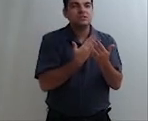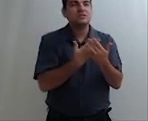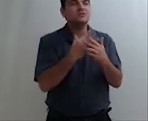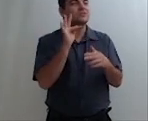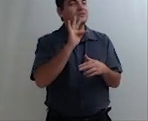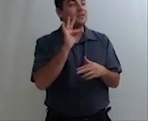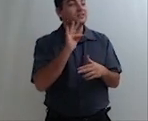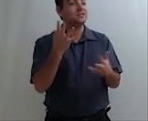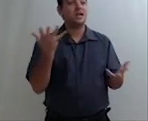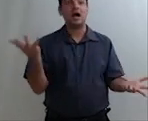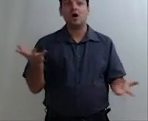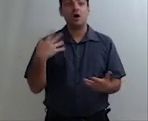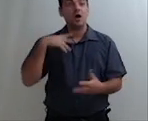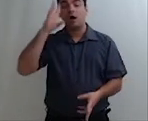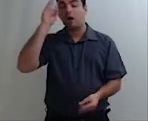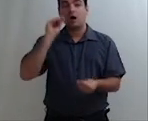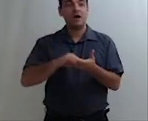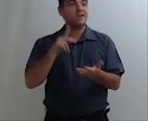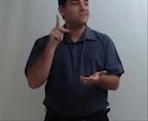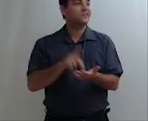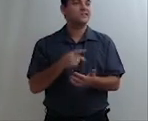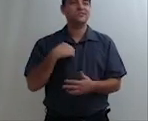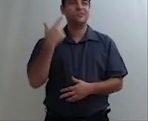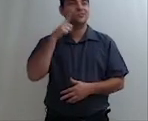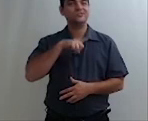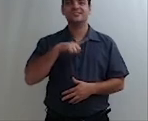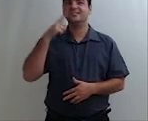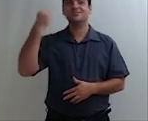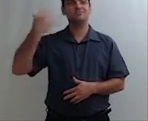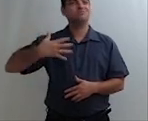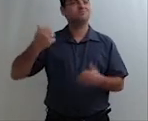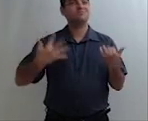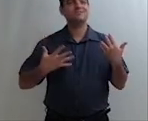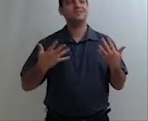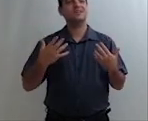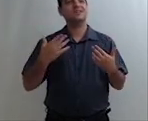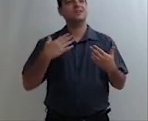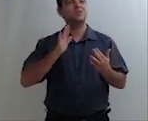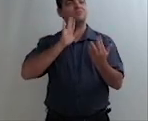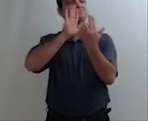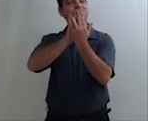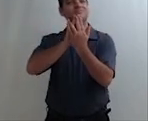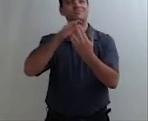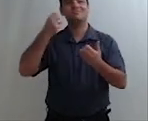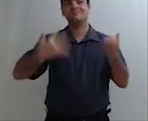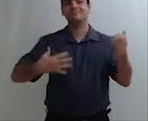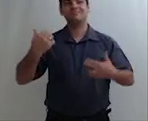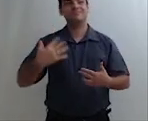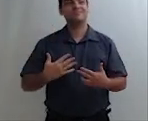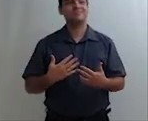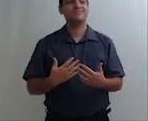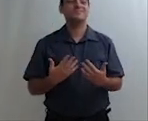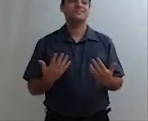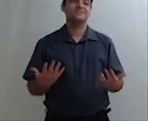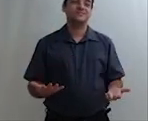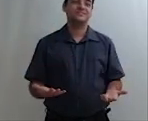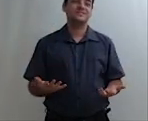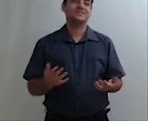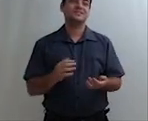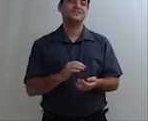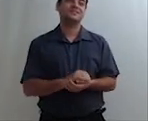hoje estou tornando ele realidade né Ao estar perante a todos pois bem excelência